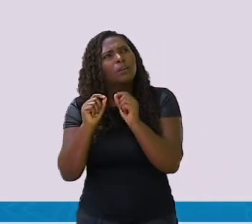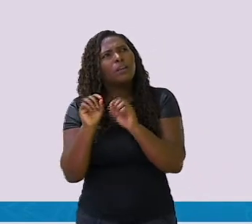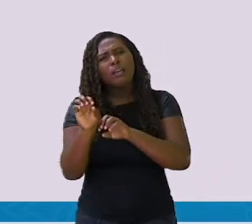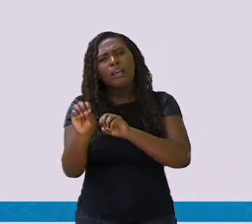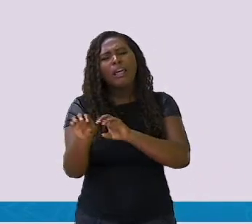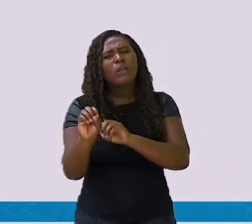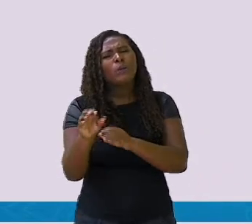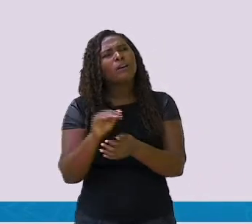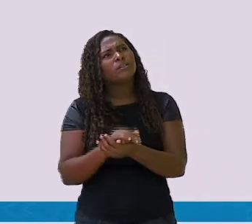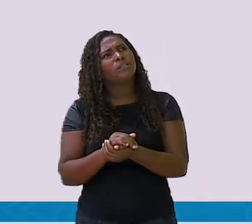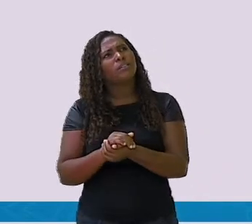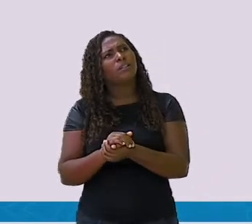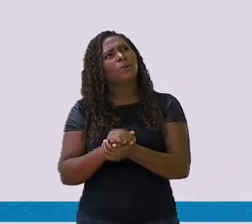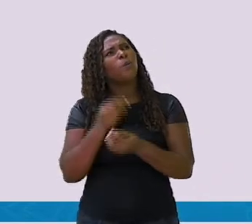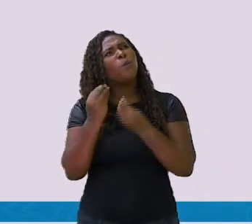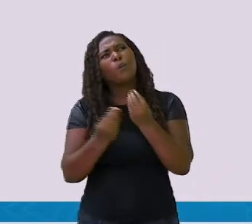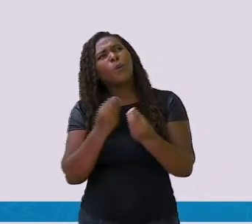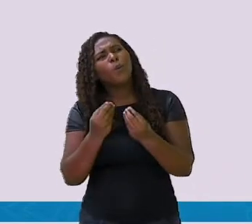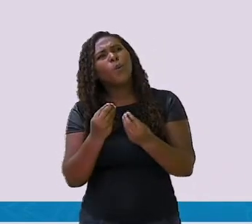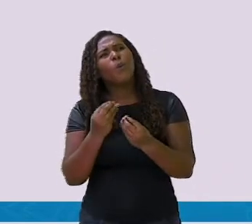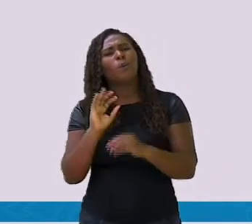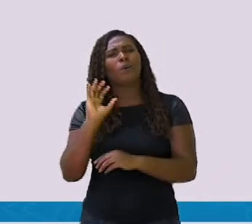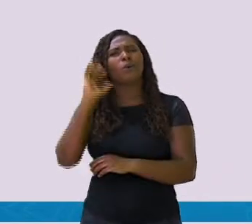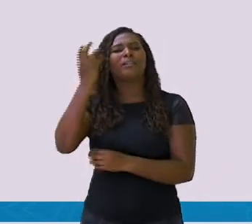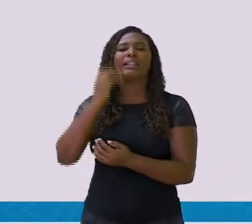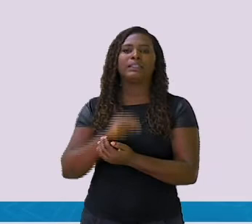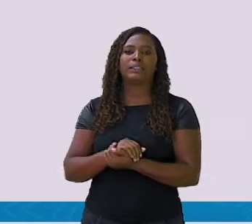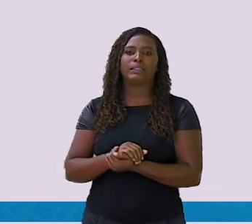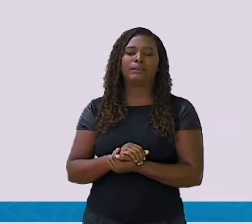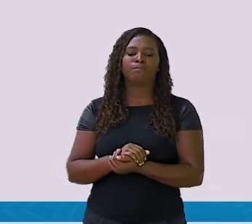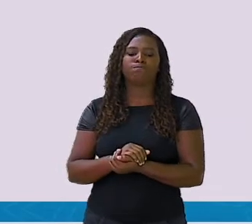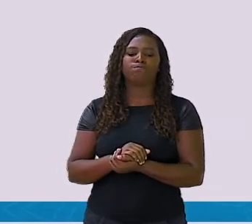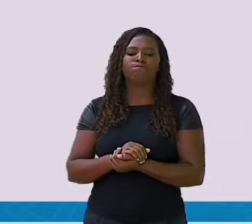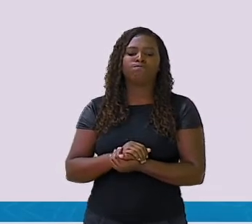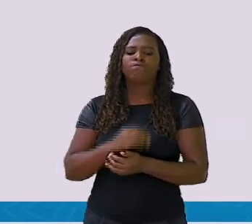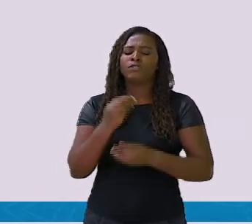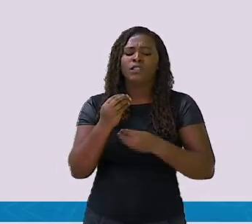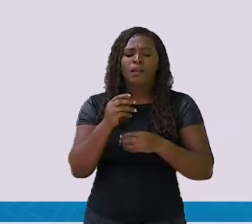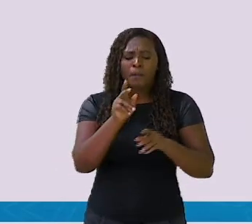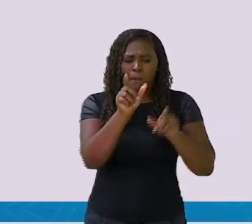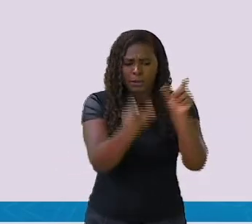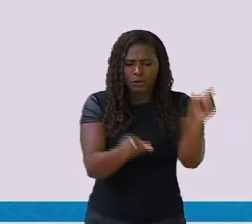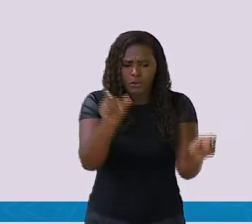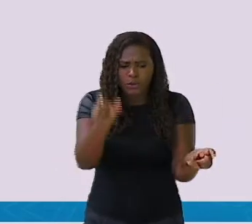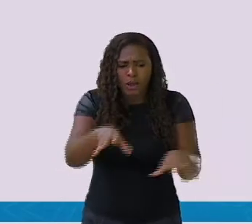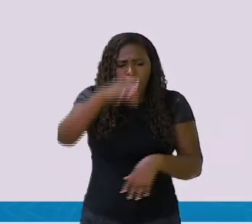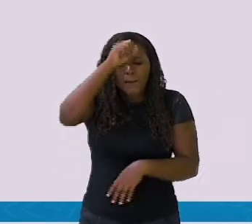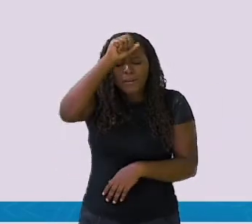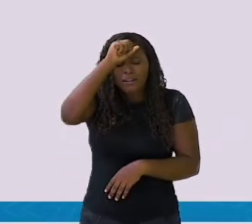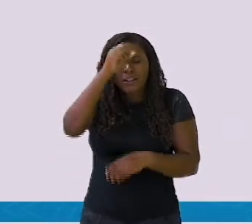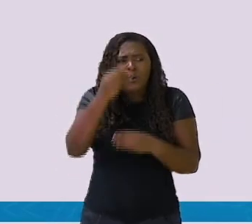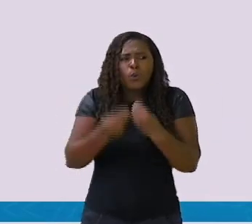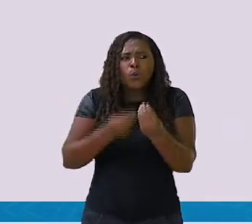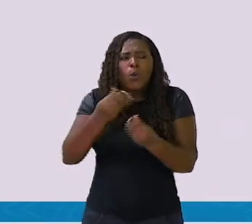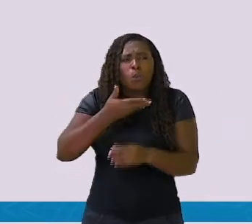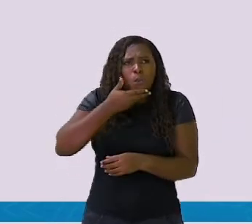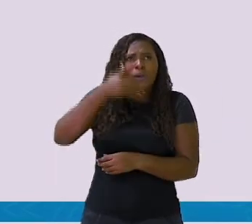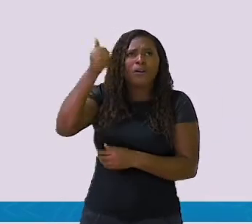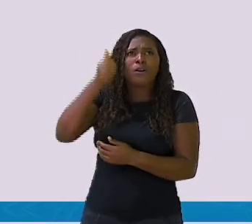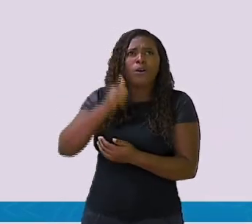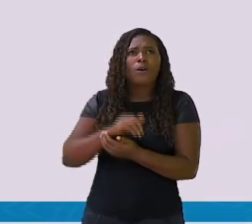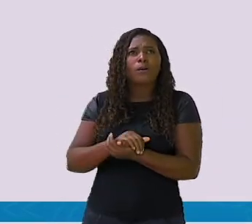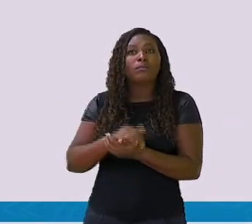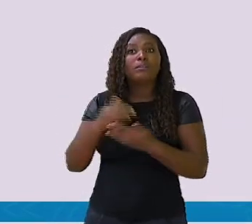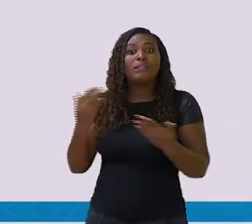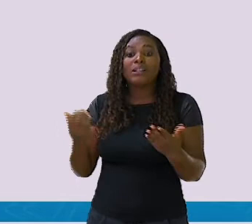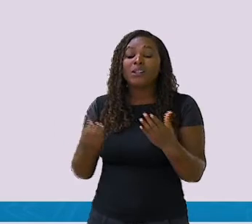sobre como deveria acontecer o ensino, como as pessoas deveriam aprender. E aí, começaram a surgir, então,